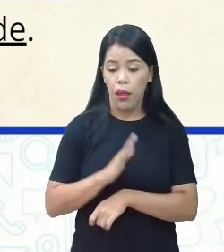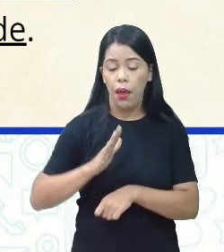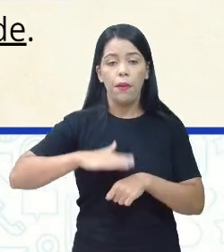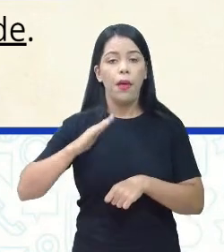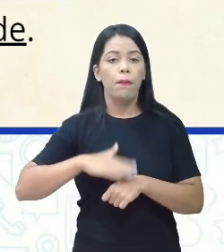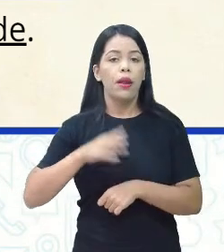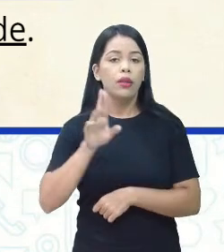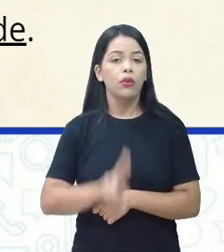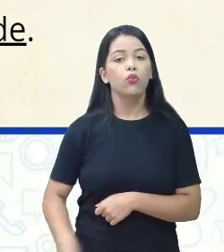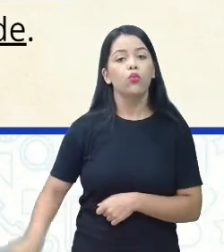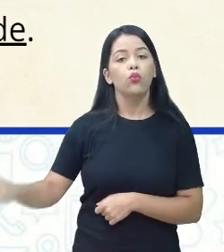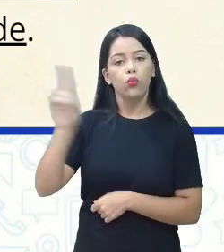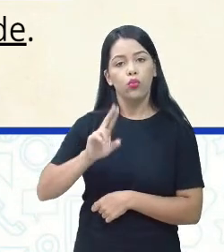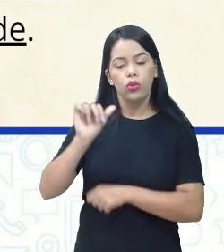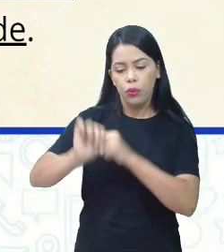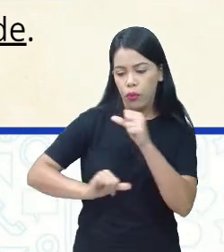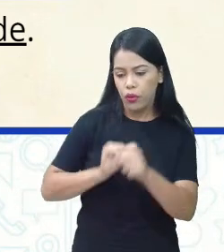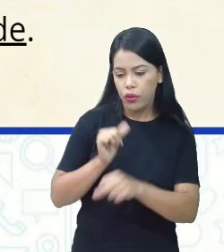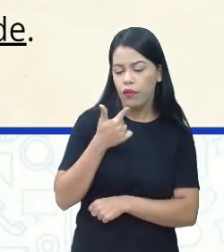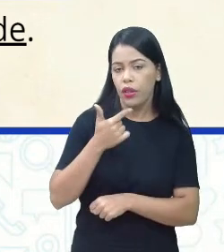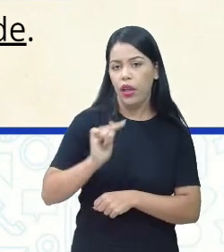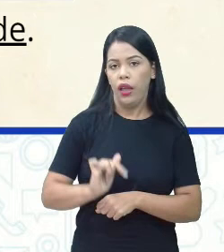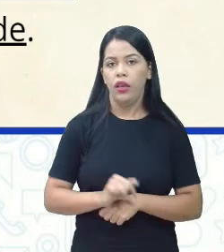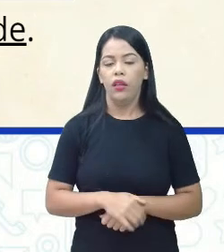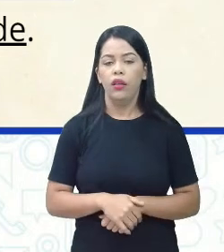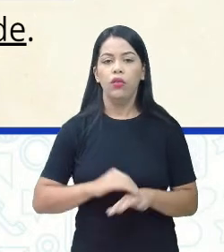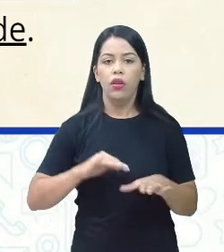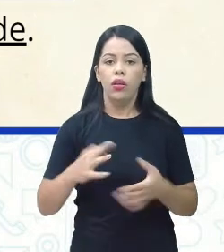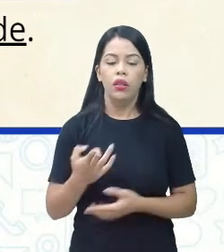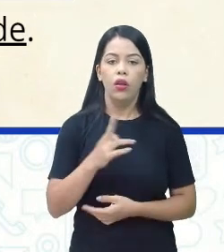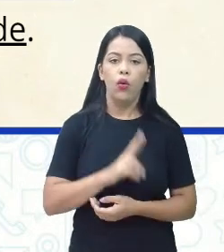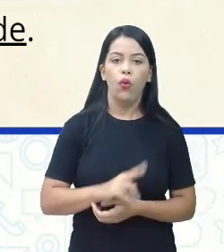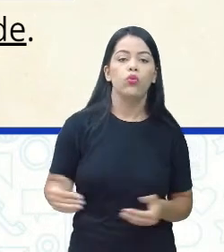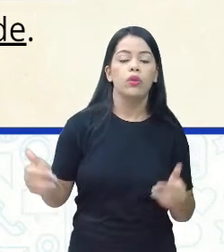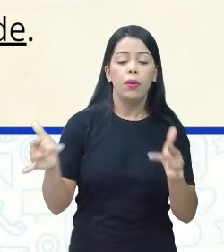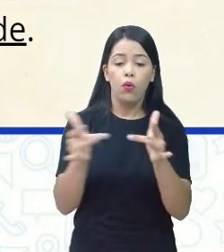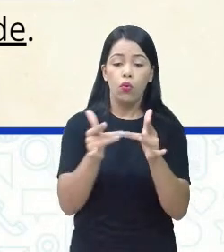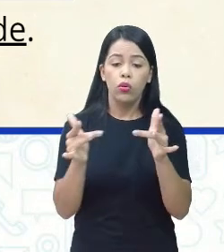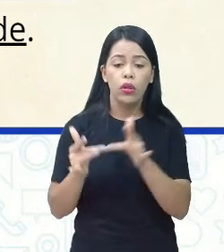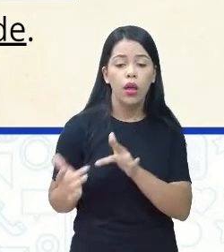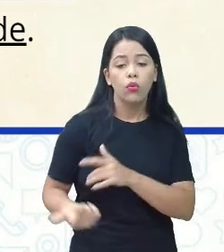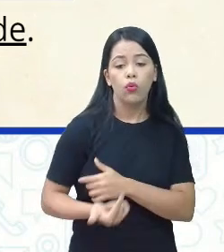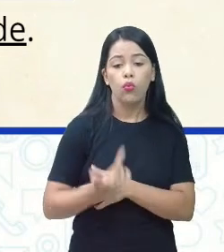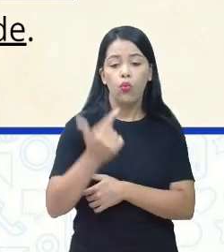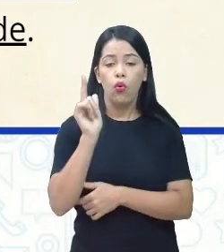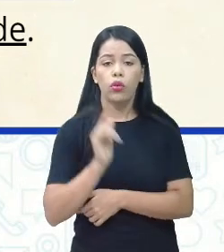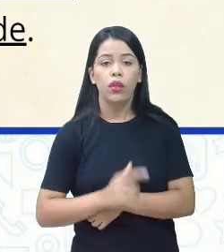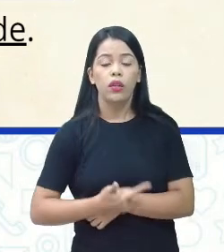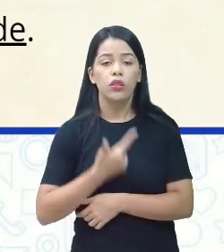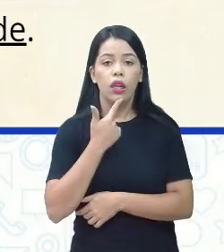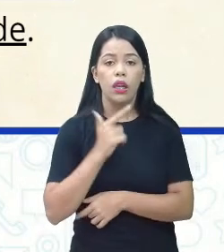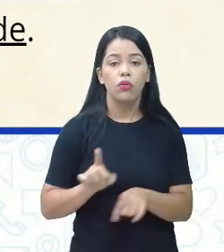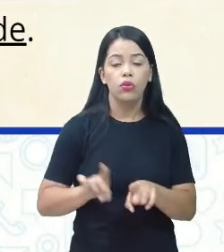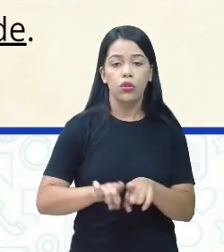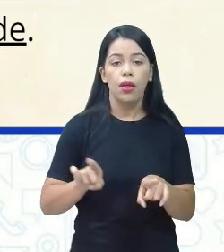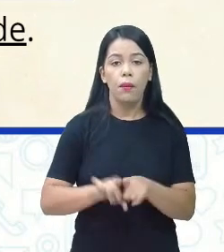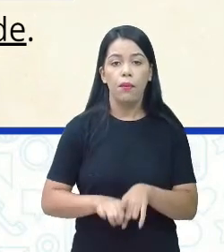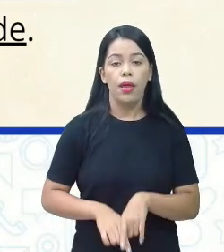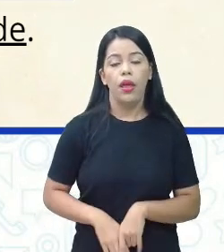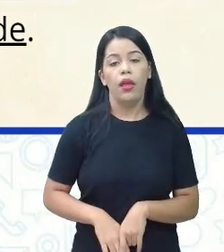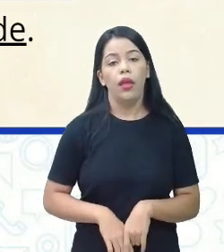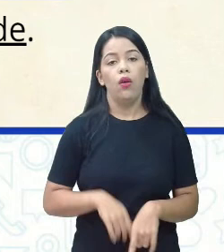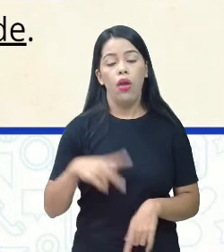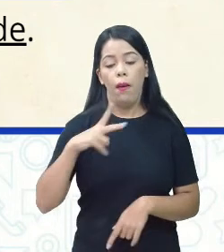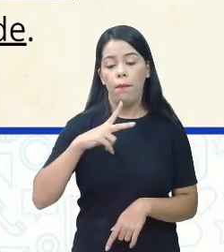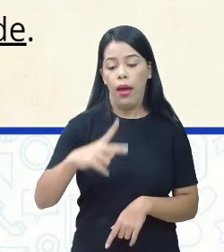a língua. E não só o uso, né? Mas o contato com outras línguas. As particularidades de cada falante,